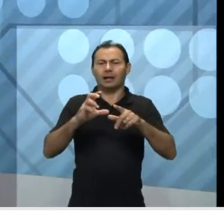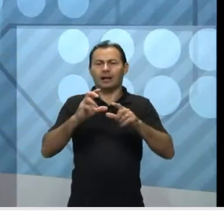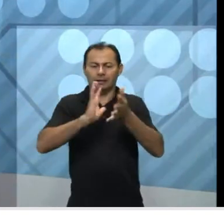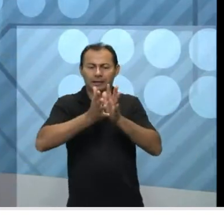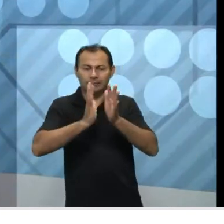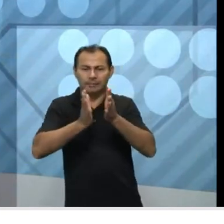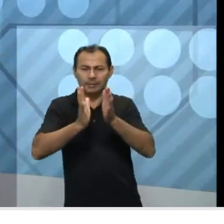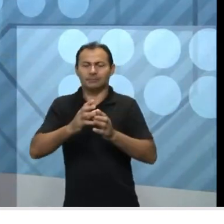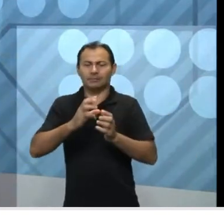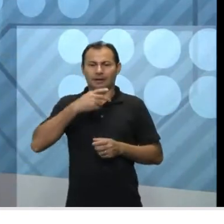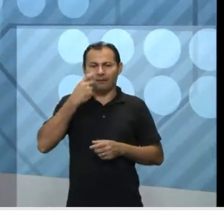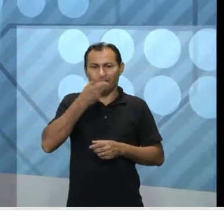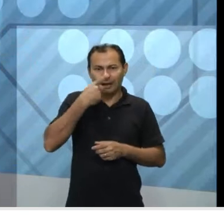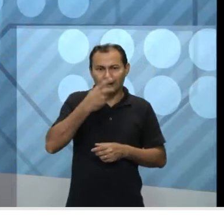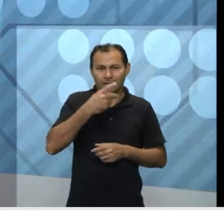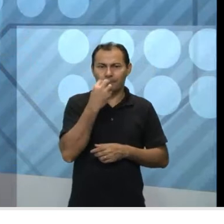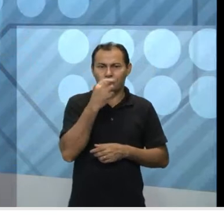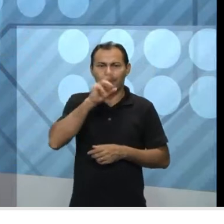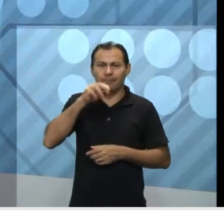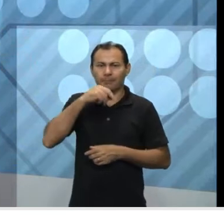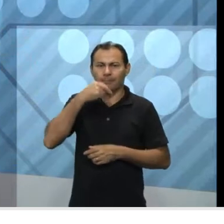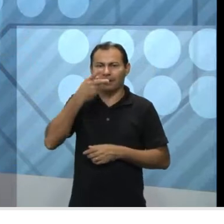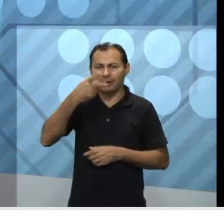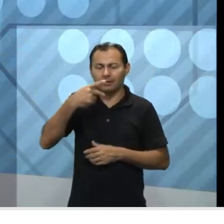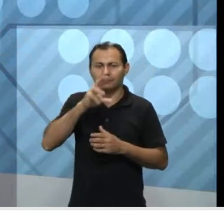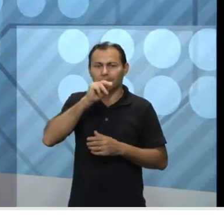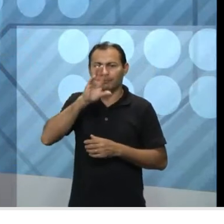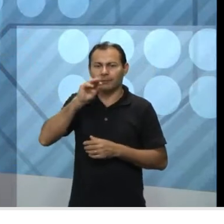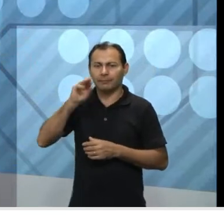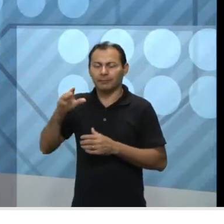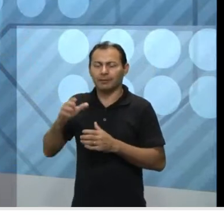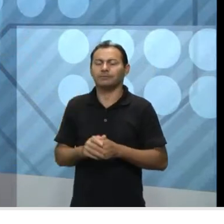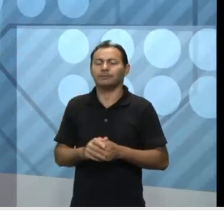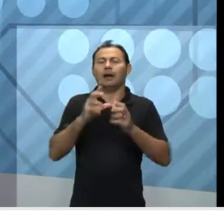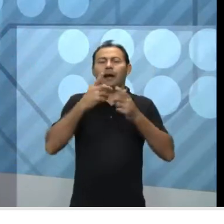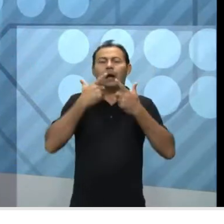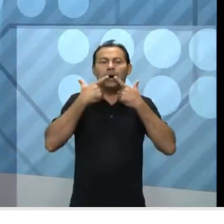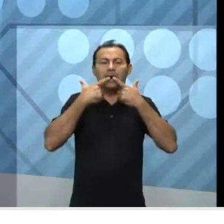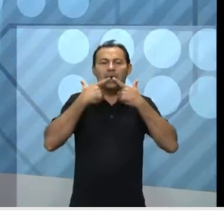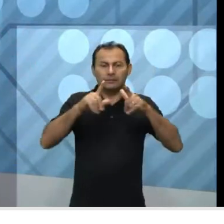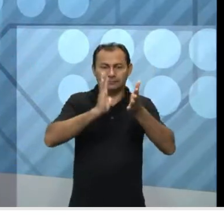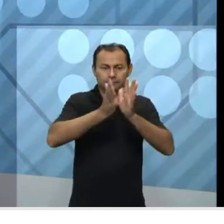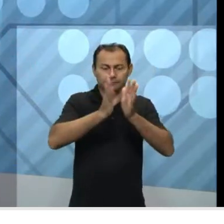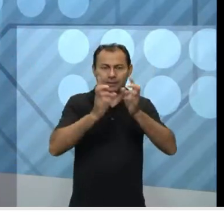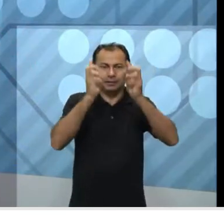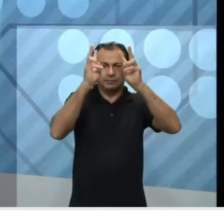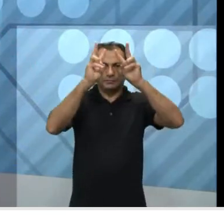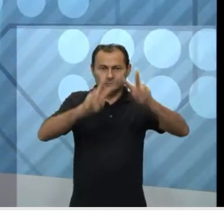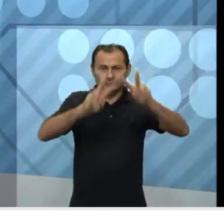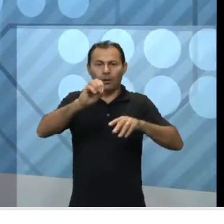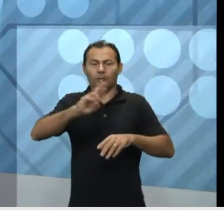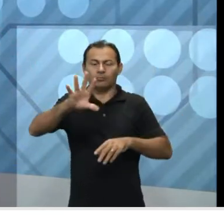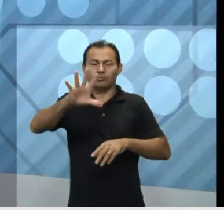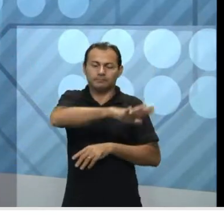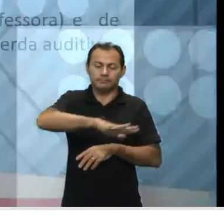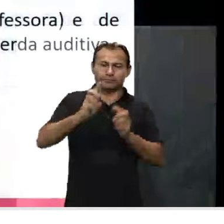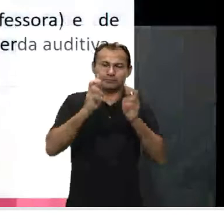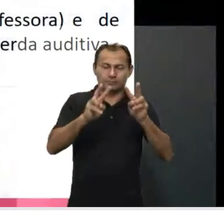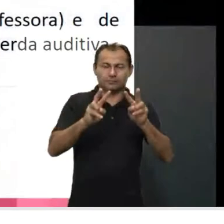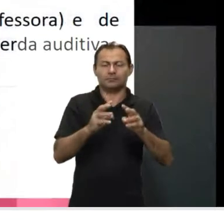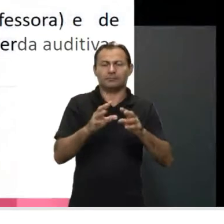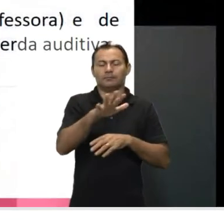A Libras é uma língua visual motora ou espaço visual. No quadro, qual que é a nossa situação geradora de